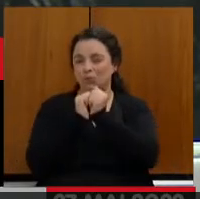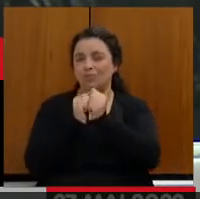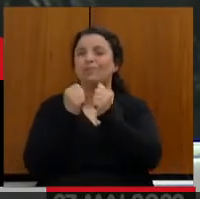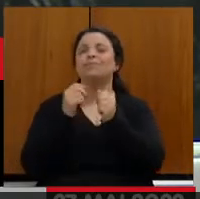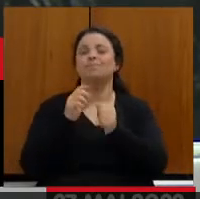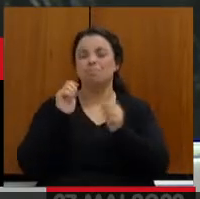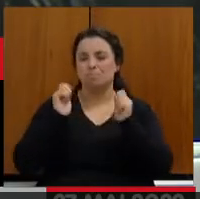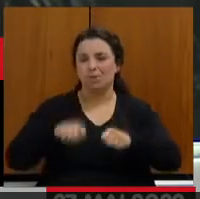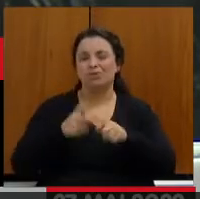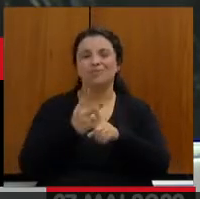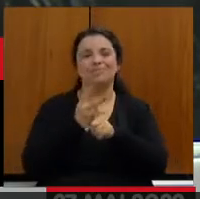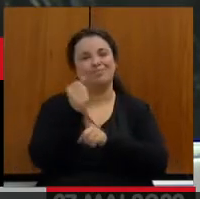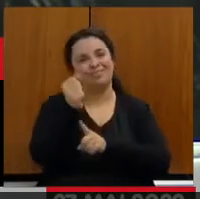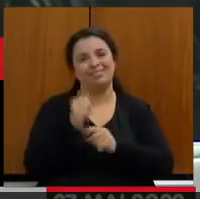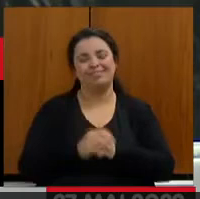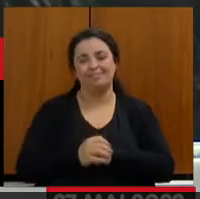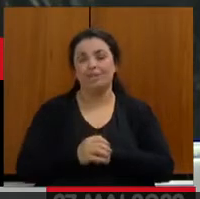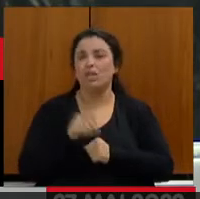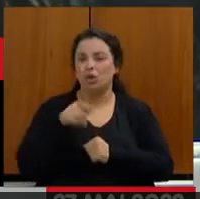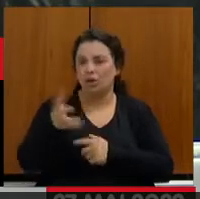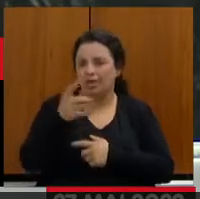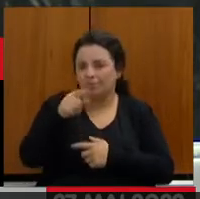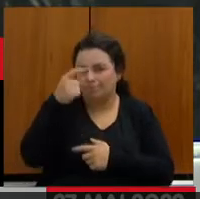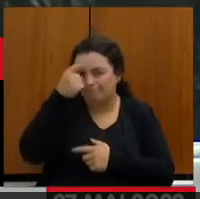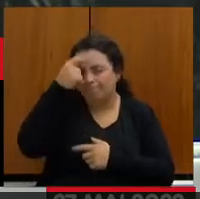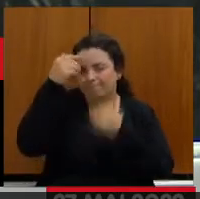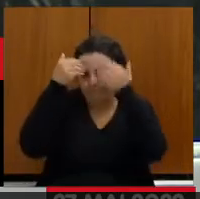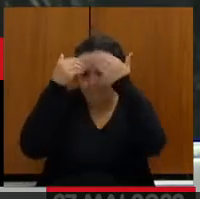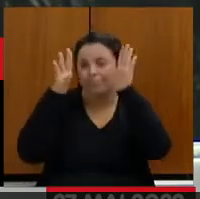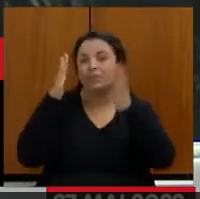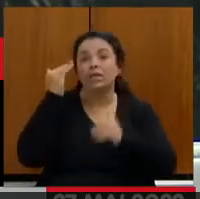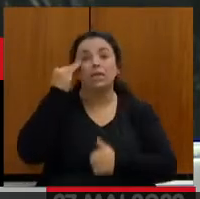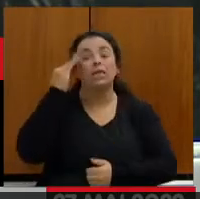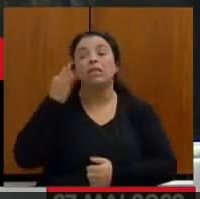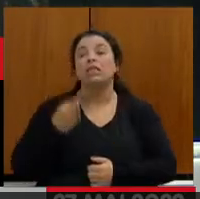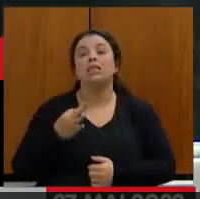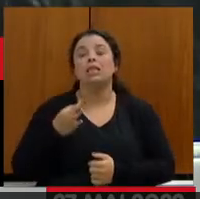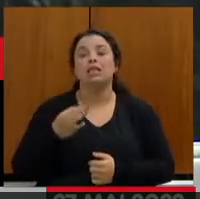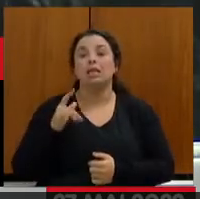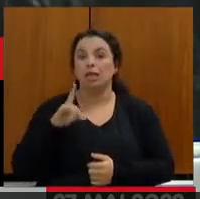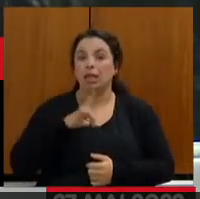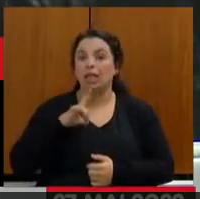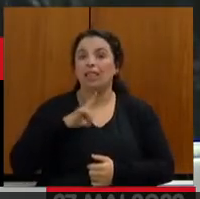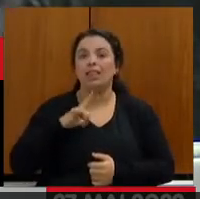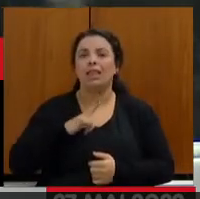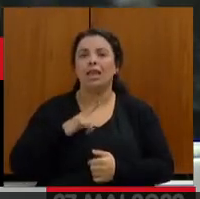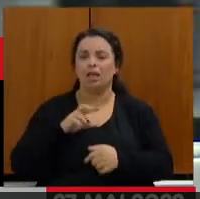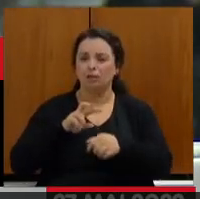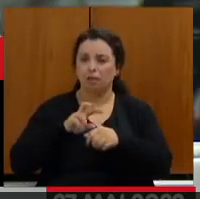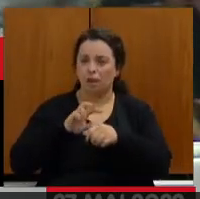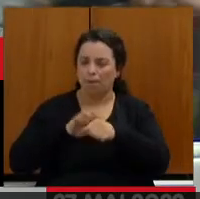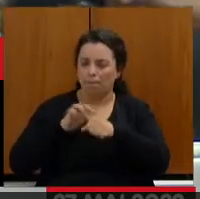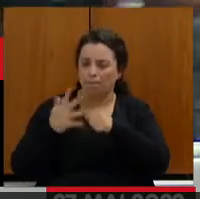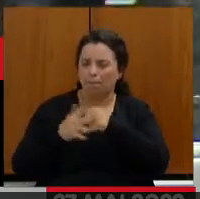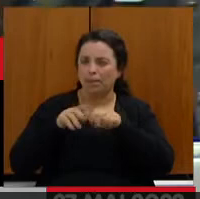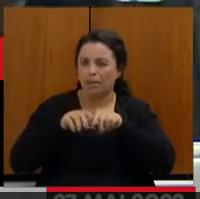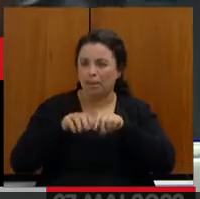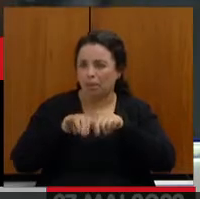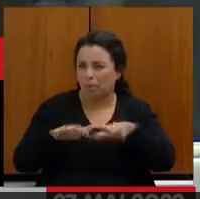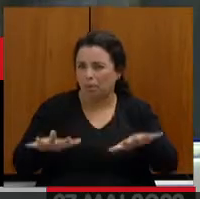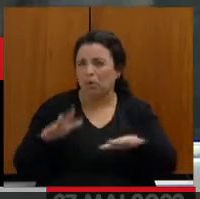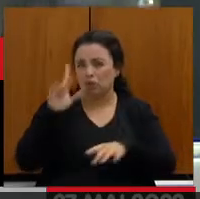de que é muito simbólico que temos enfrentado as dificuldades da companhia que enfrentamos Estamos aqui hoje na Assembleia para